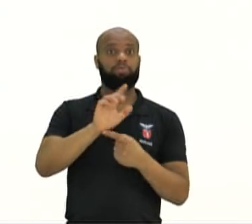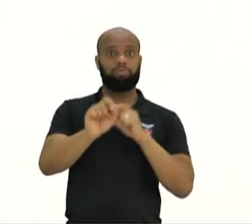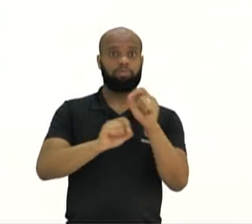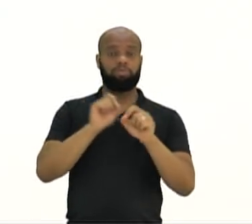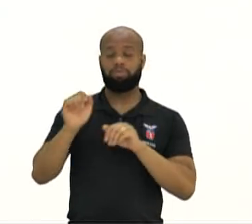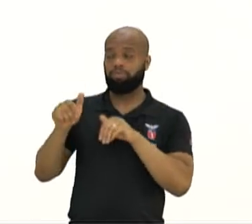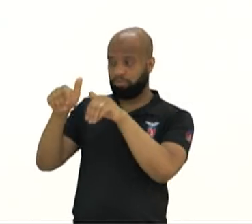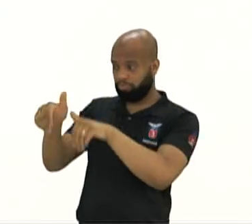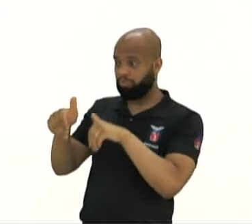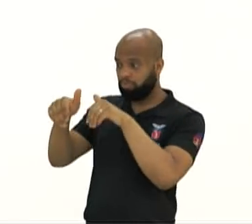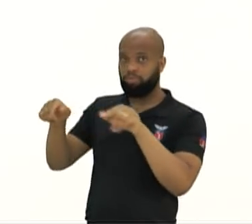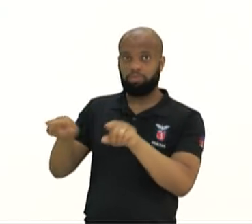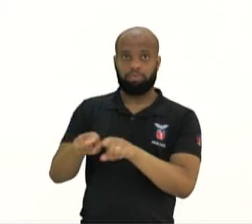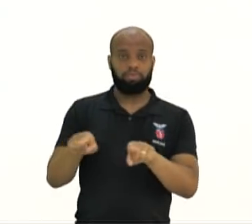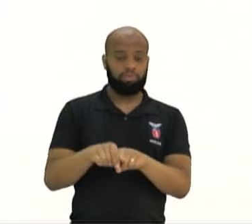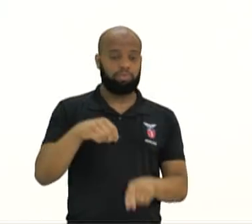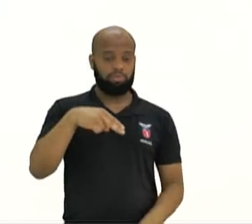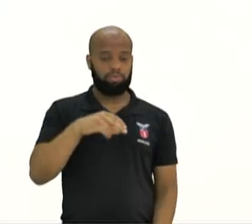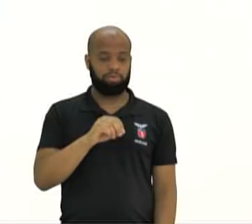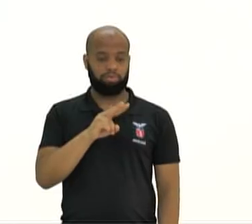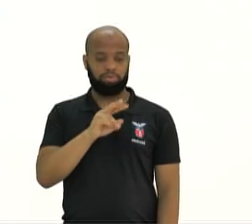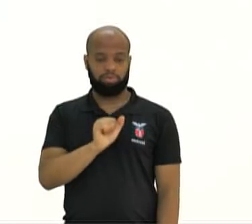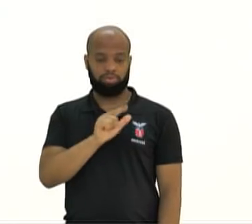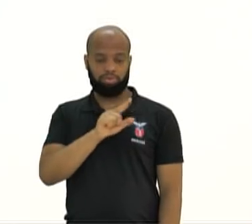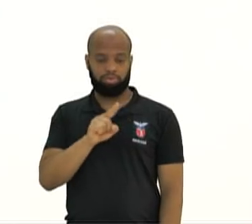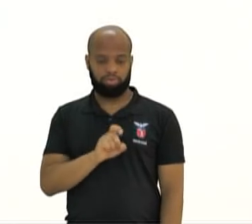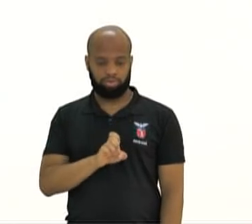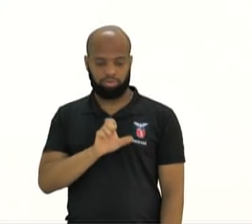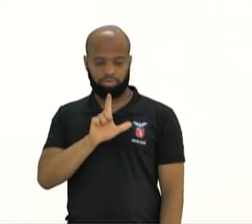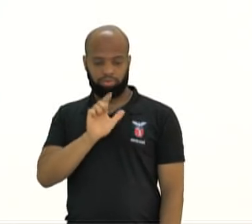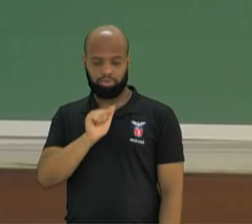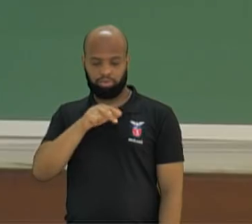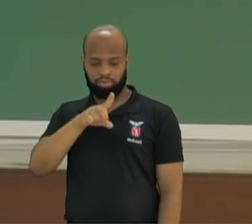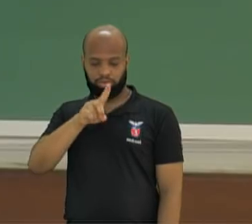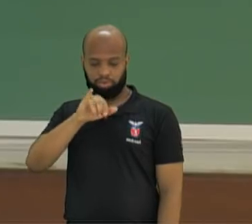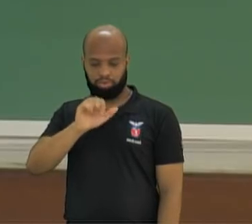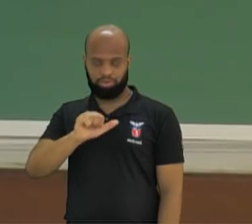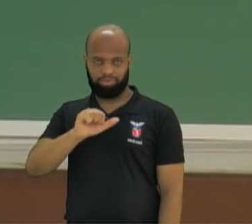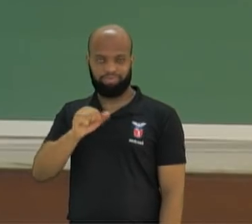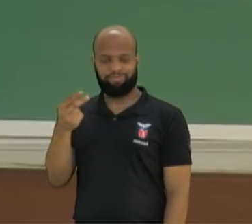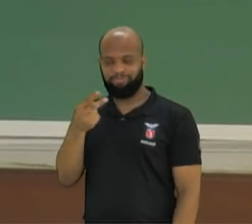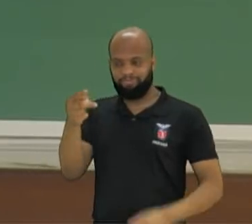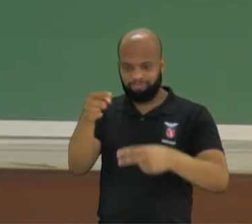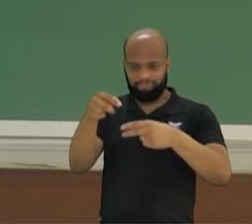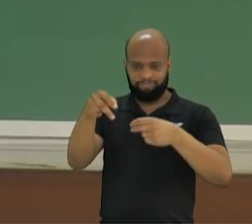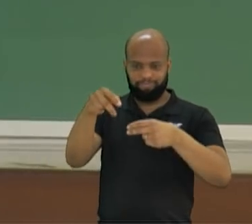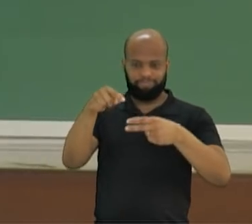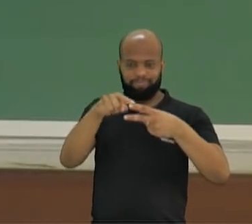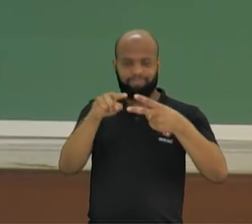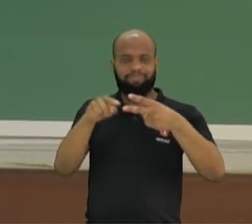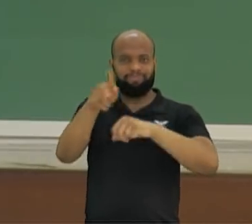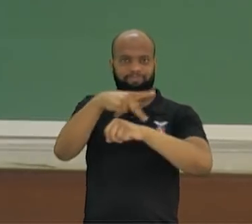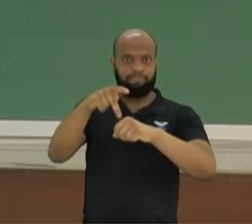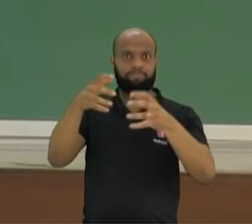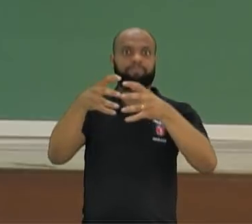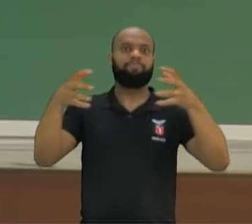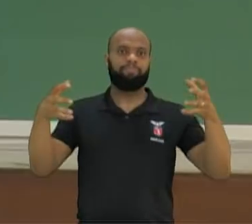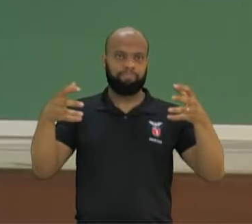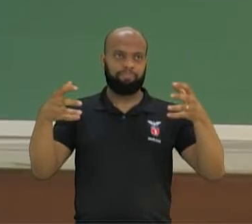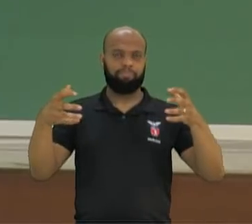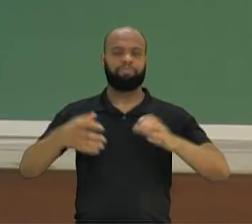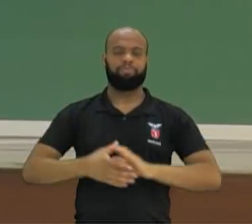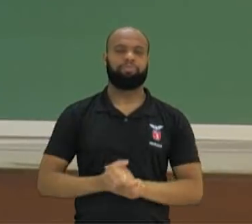Nova Zelândia, que, repito, eles ocupam a maior parte do território e são os países mais desenvolvidos.